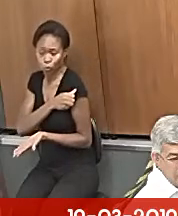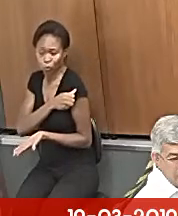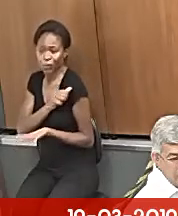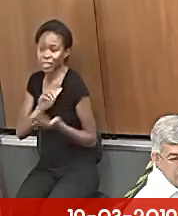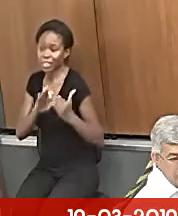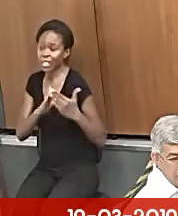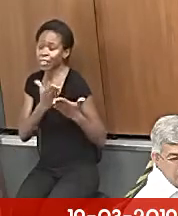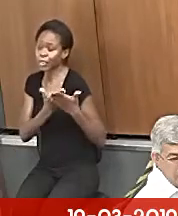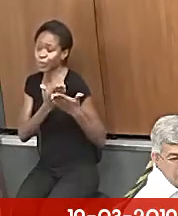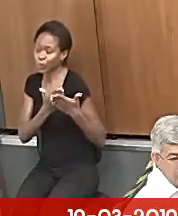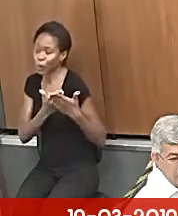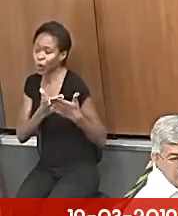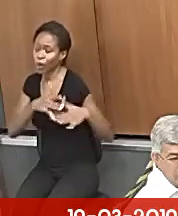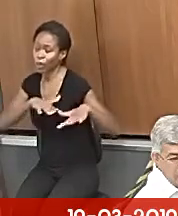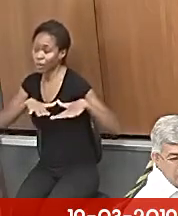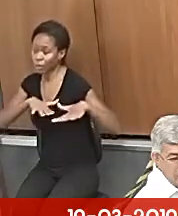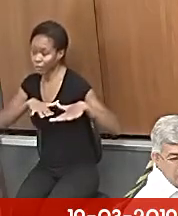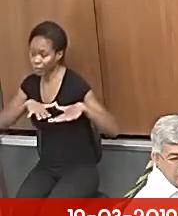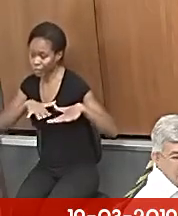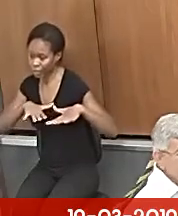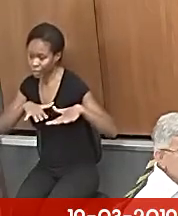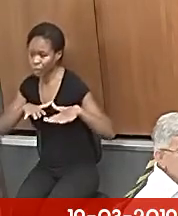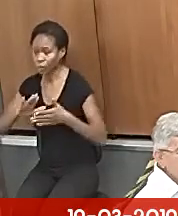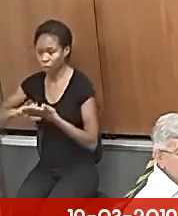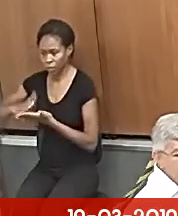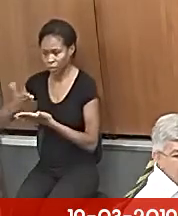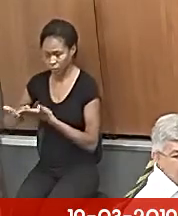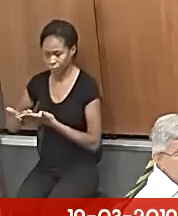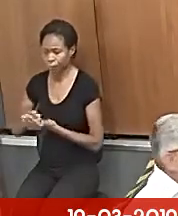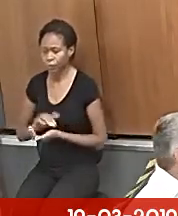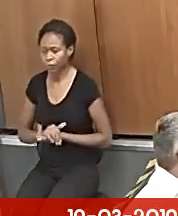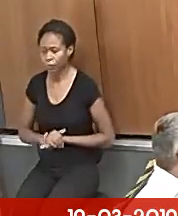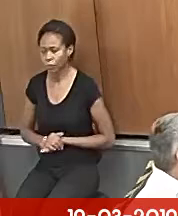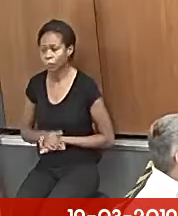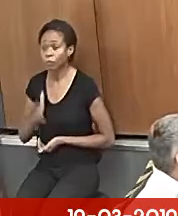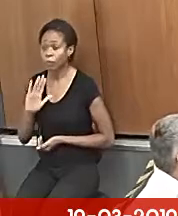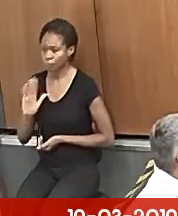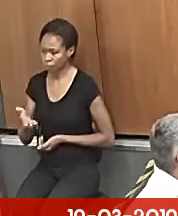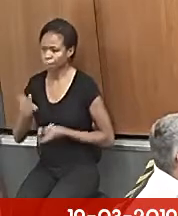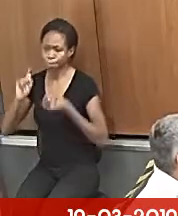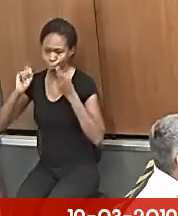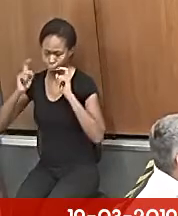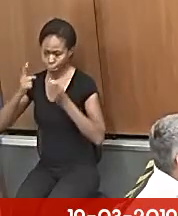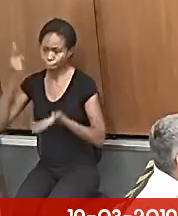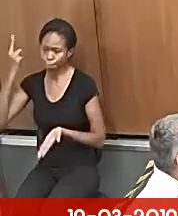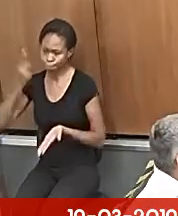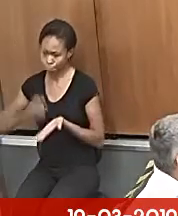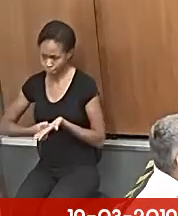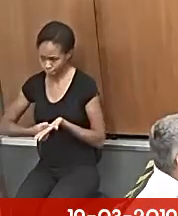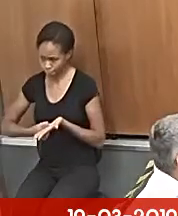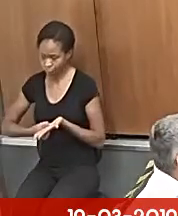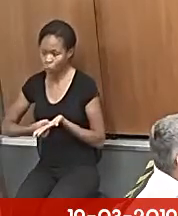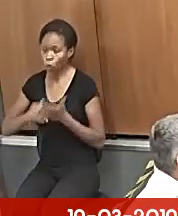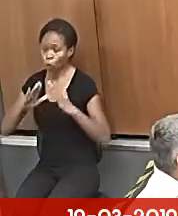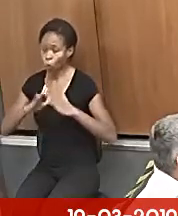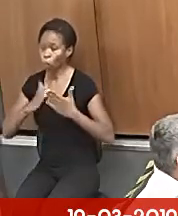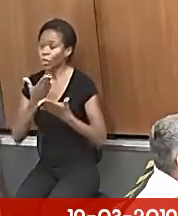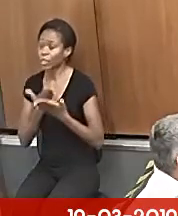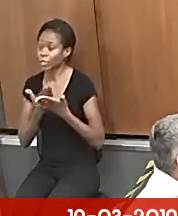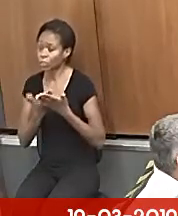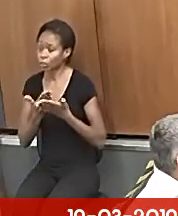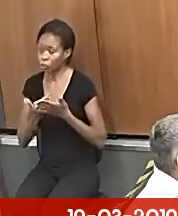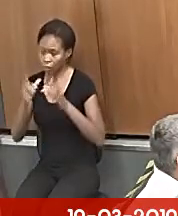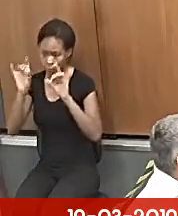que vai receber esse aluno lá sendo intérprete já tem uma reunião agendada aprovada pela comissão com as escolas especiais